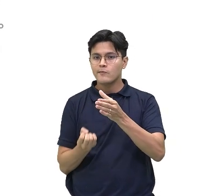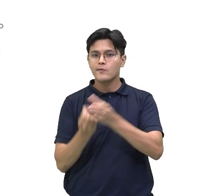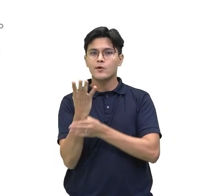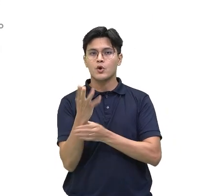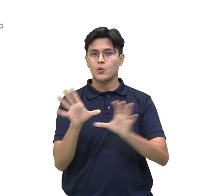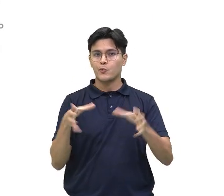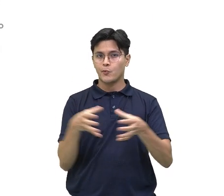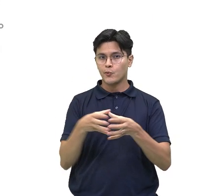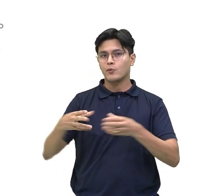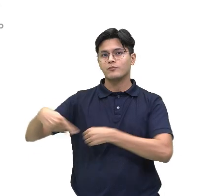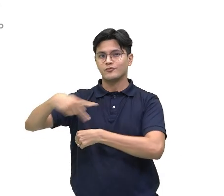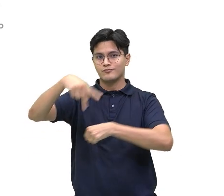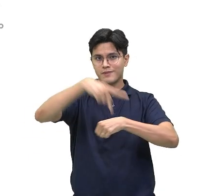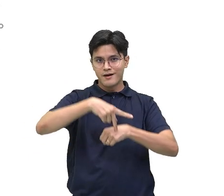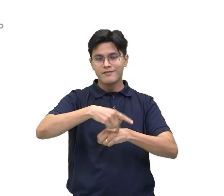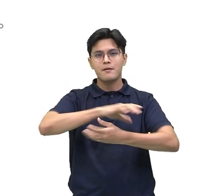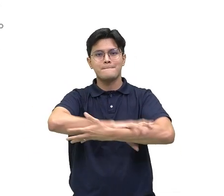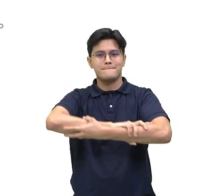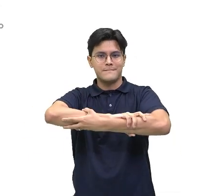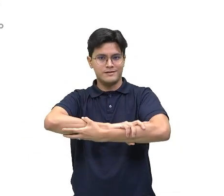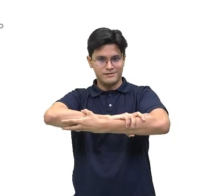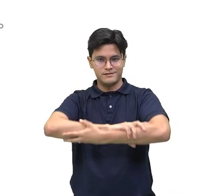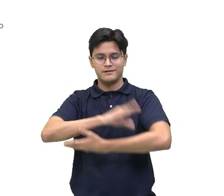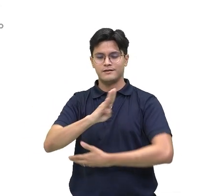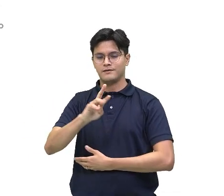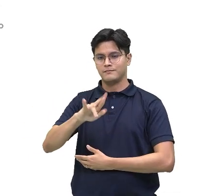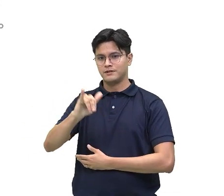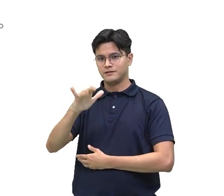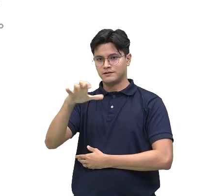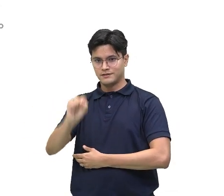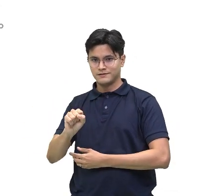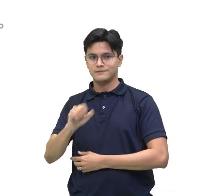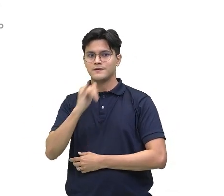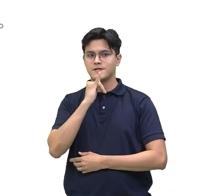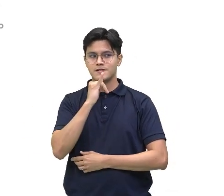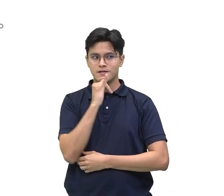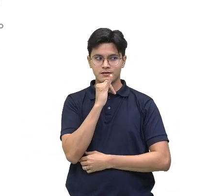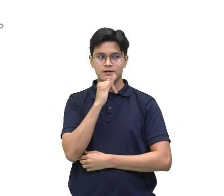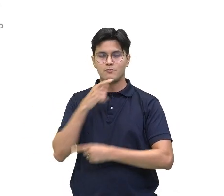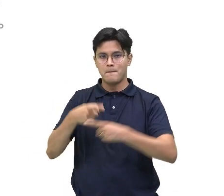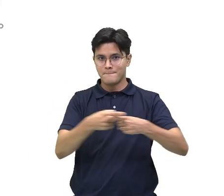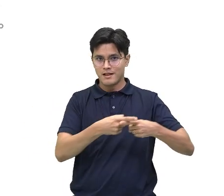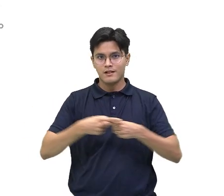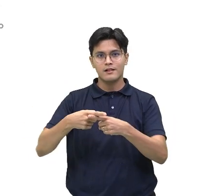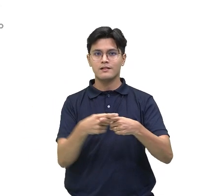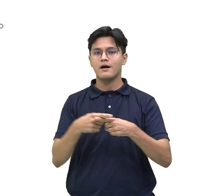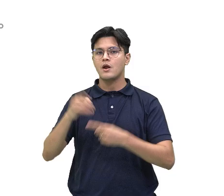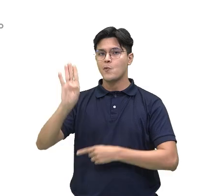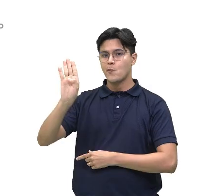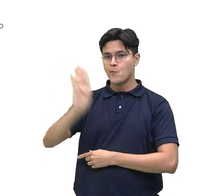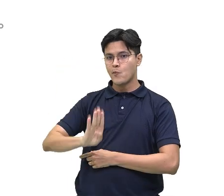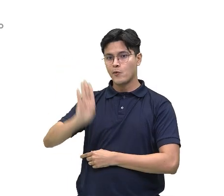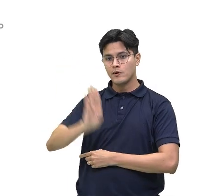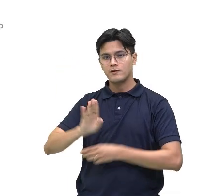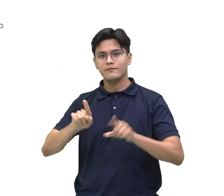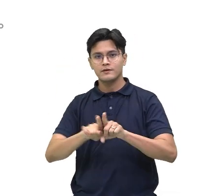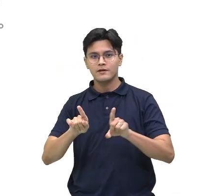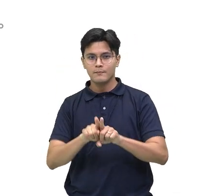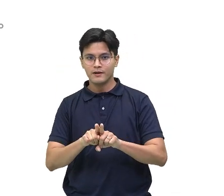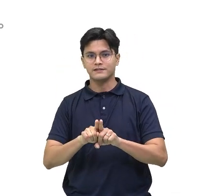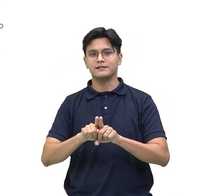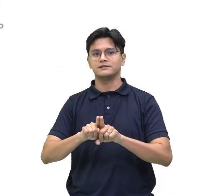de países parceiros do BRICS, no caso, Belarus, Bolívia, Cazaquistão,